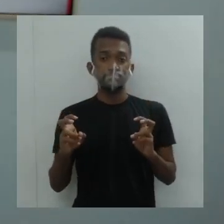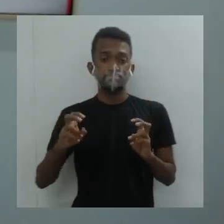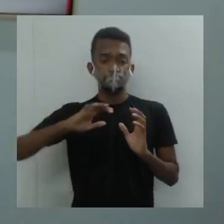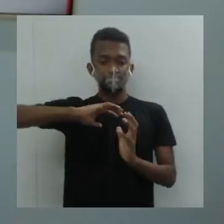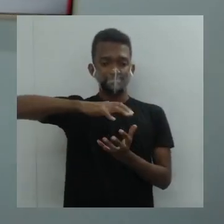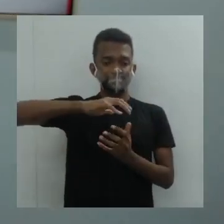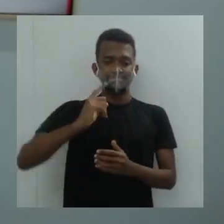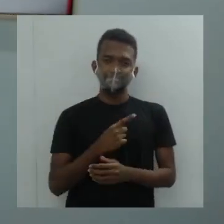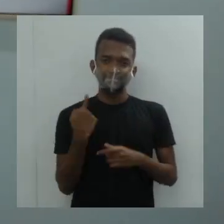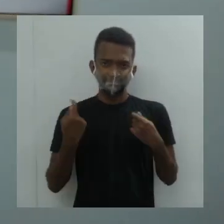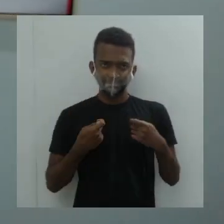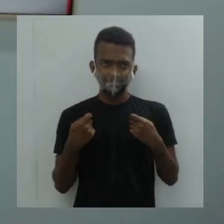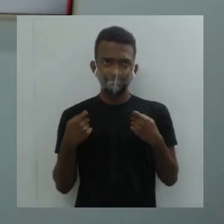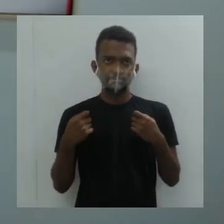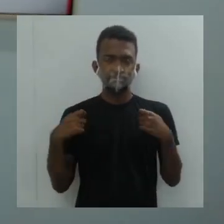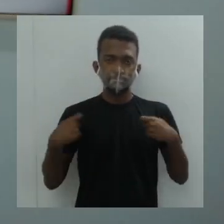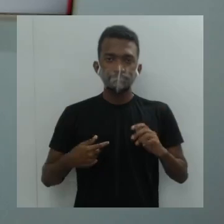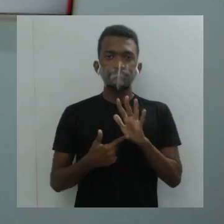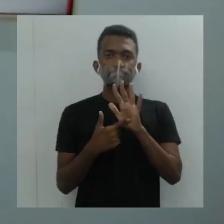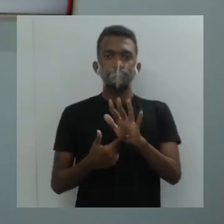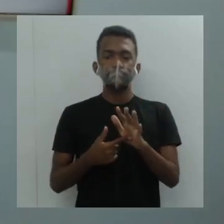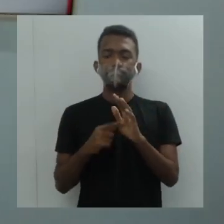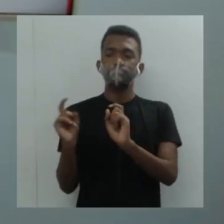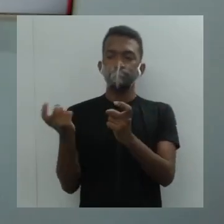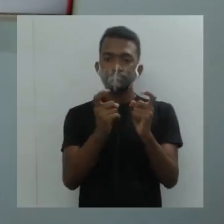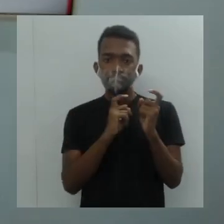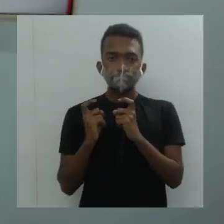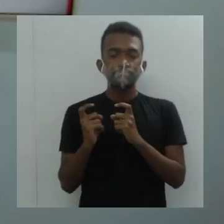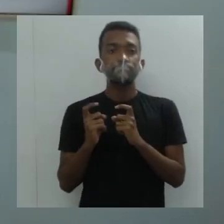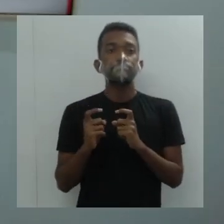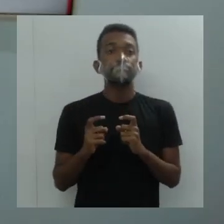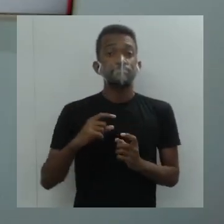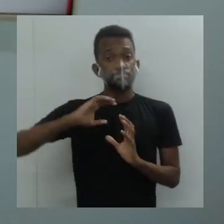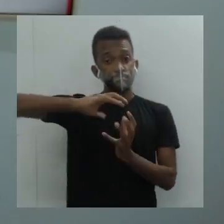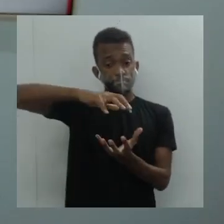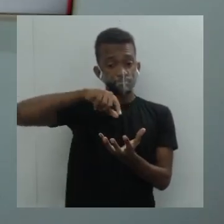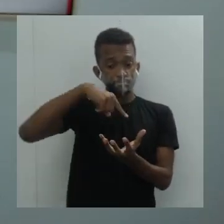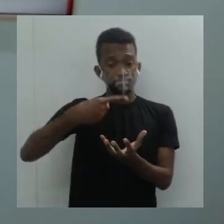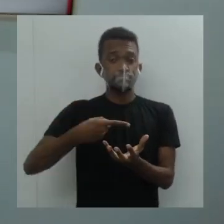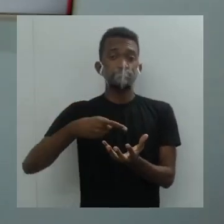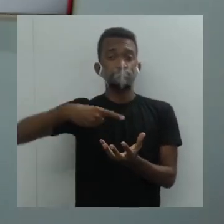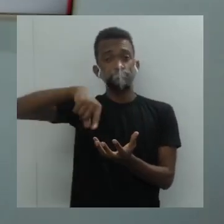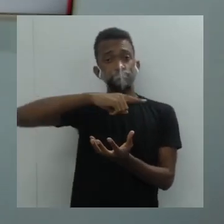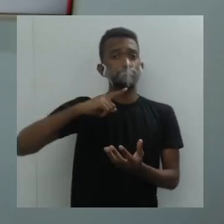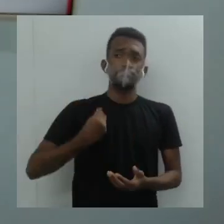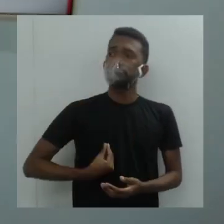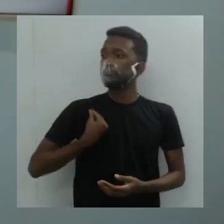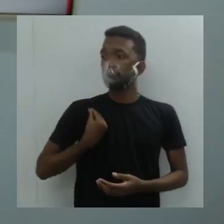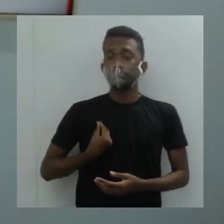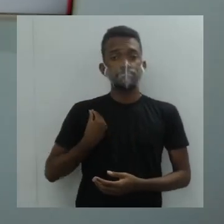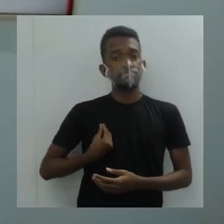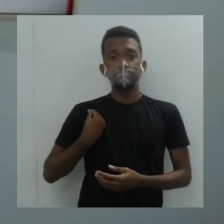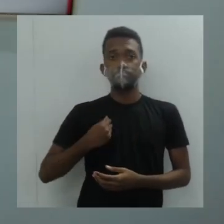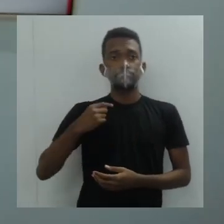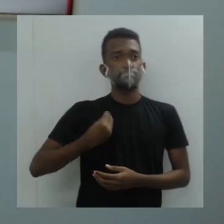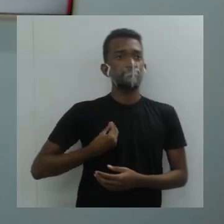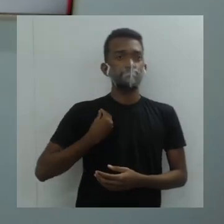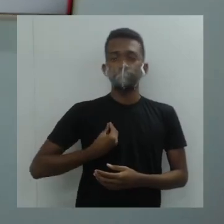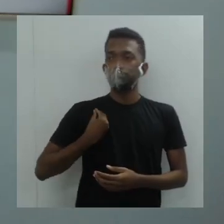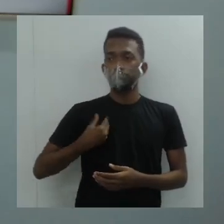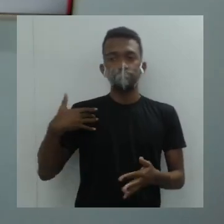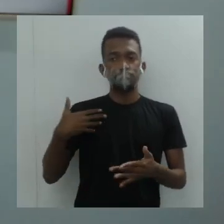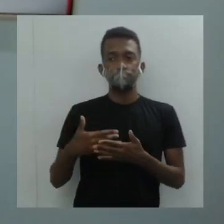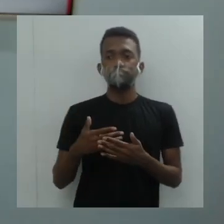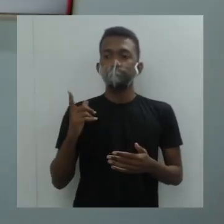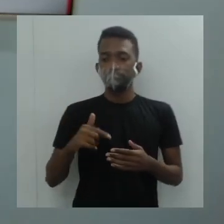precisa trazer esse diálogo. A geografia, ela é presente na nossa vida. Ela não está numa gaveta,